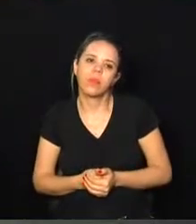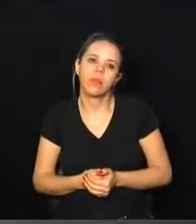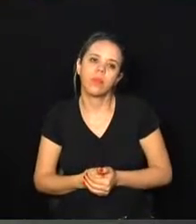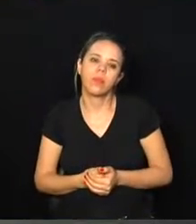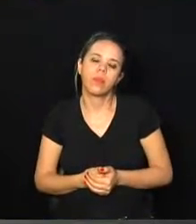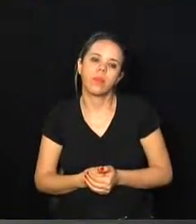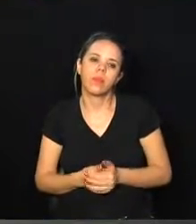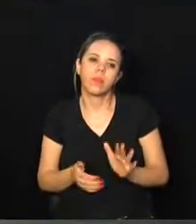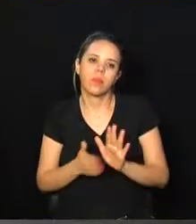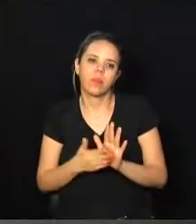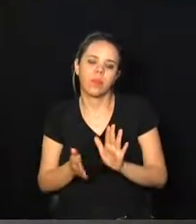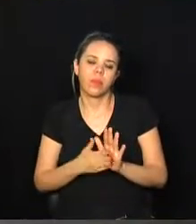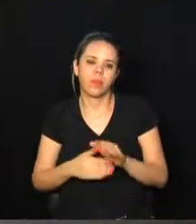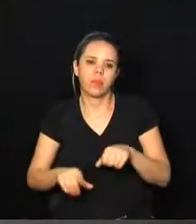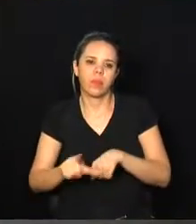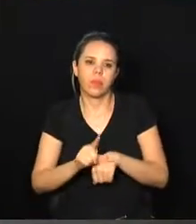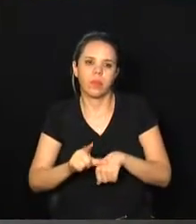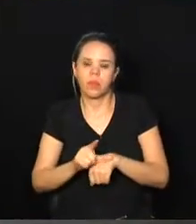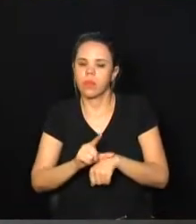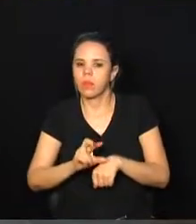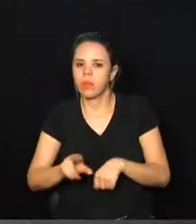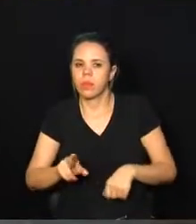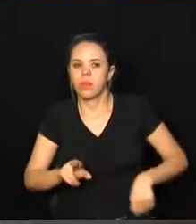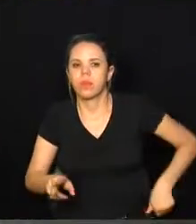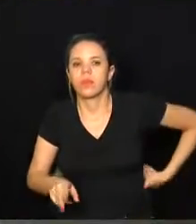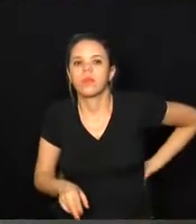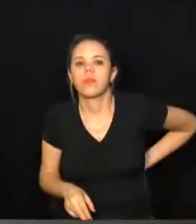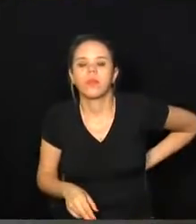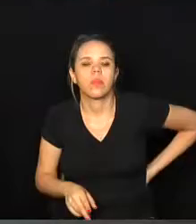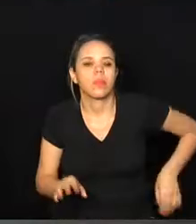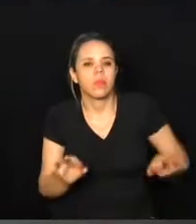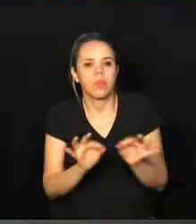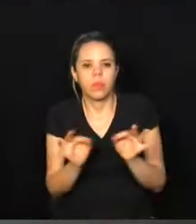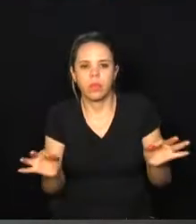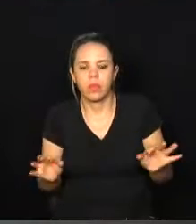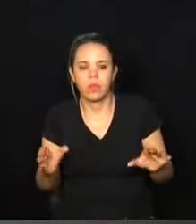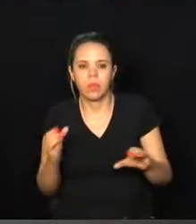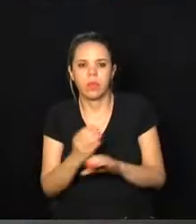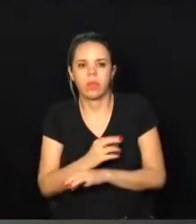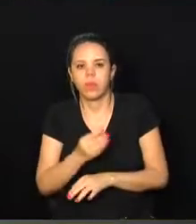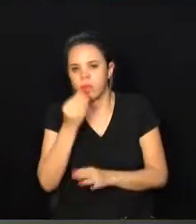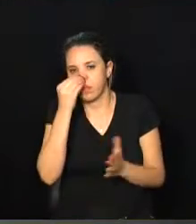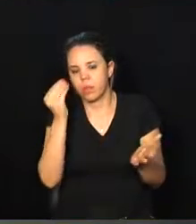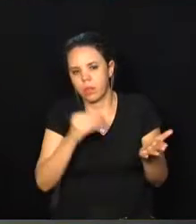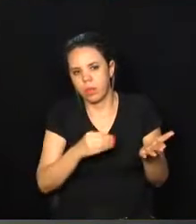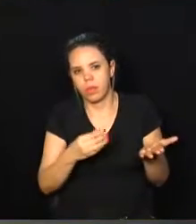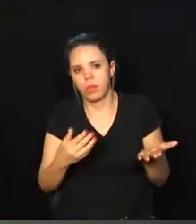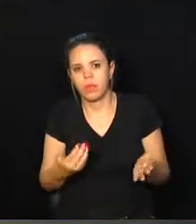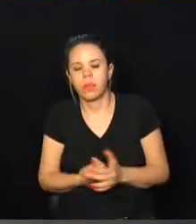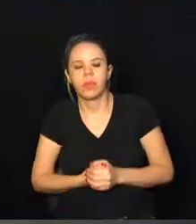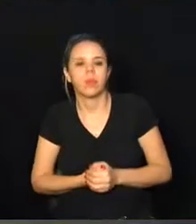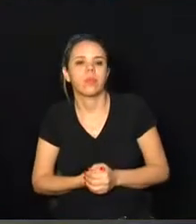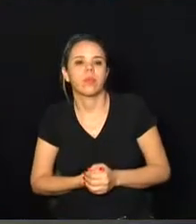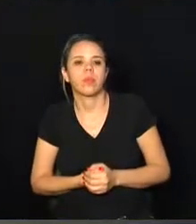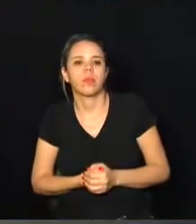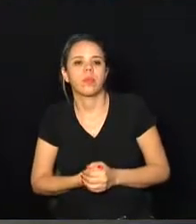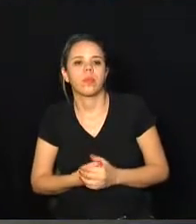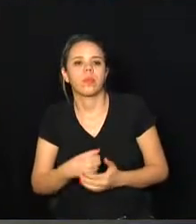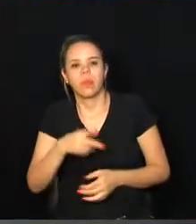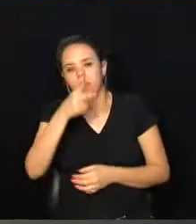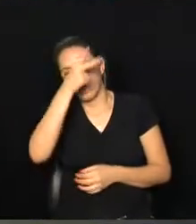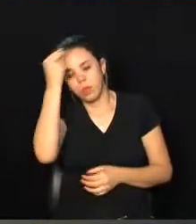da proposta da legislação, não foi, simplesmente foi totalmente ignorado pelo